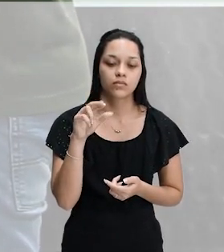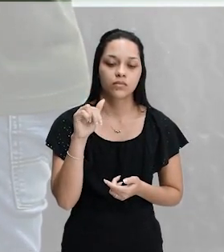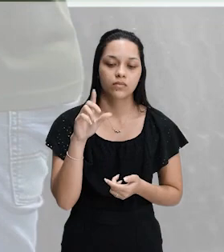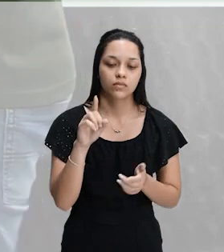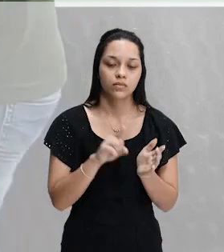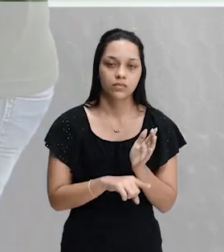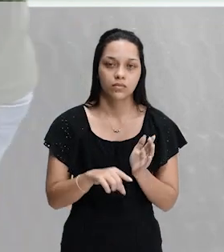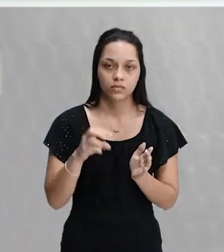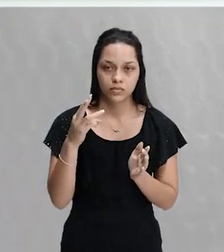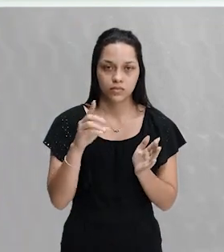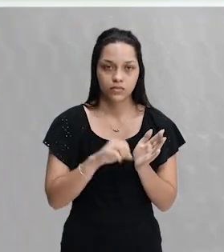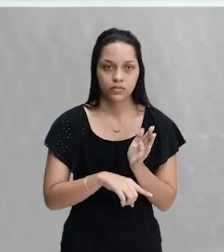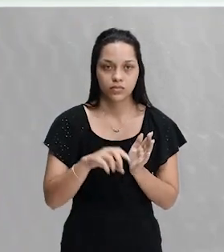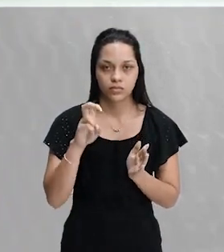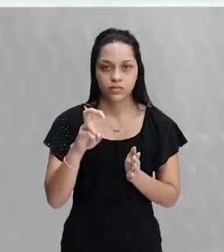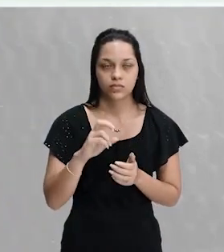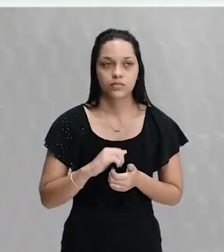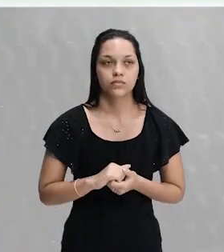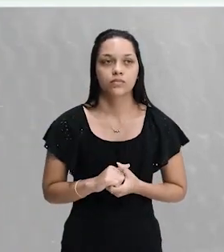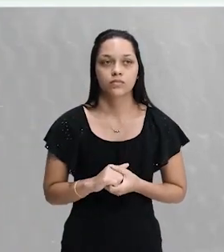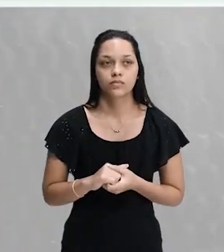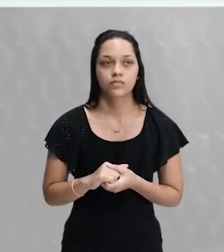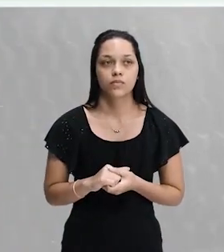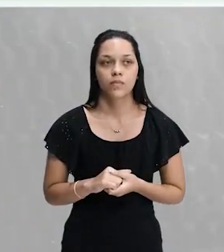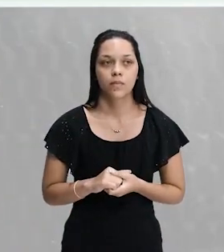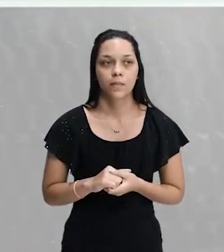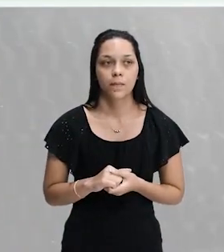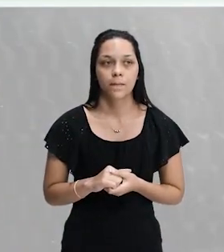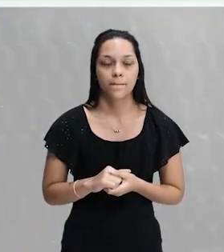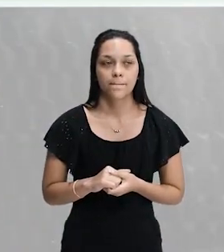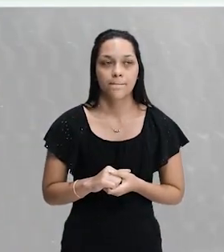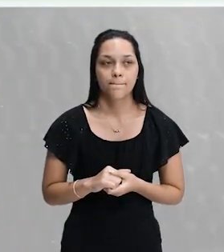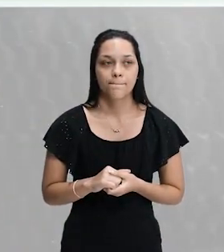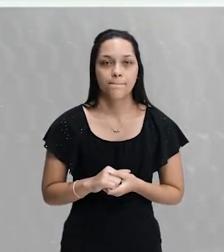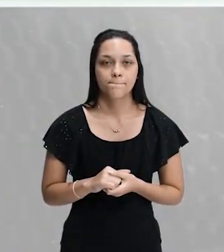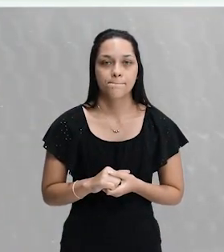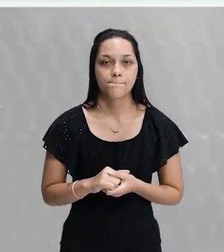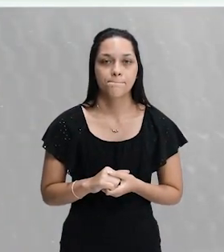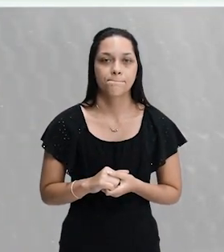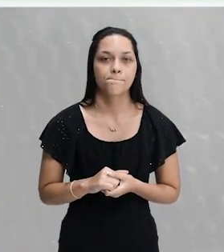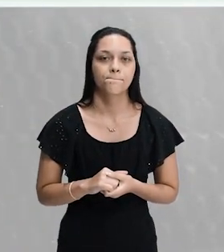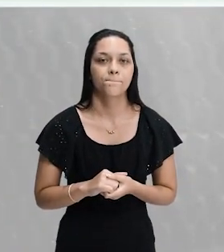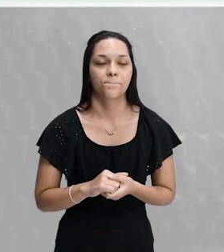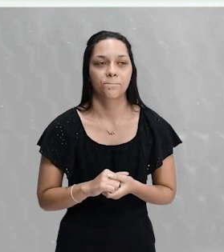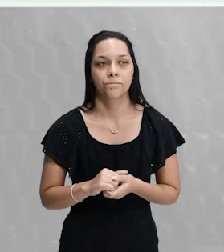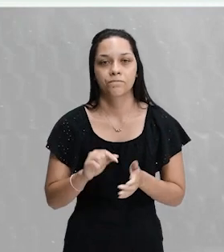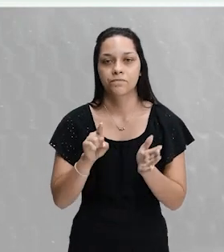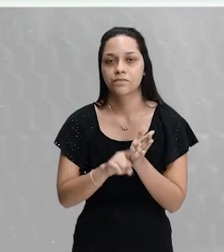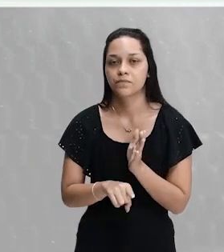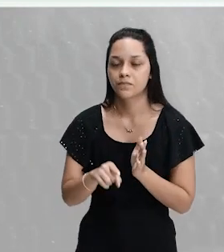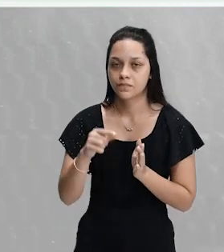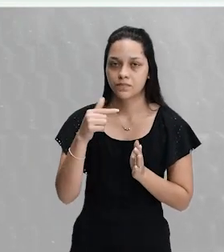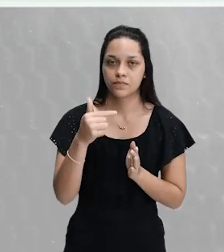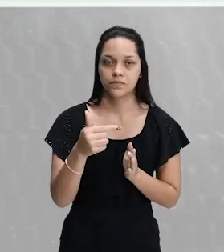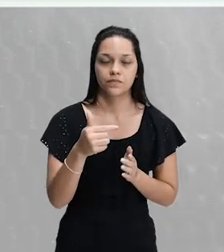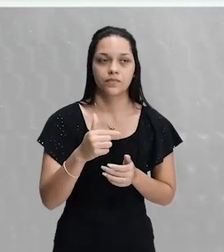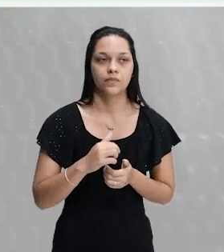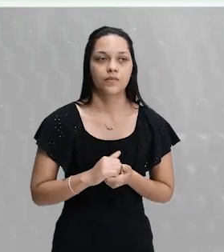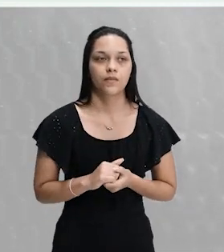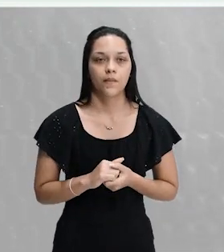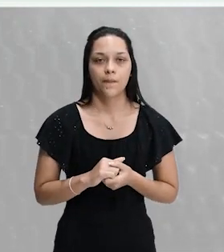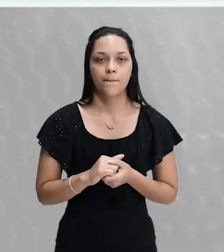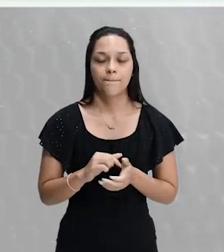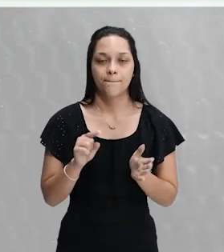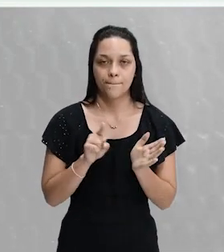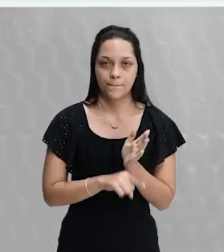menos 5. Tá? Então, só tome cuidado com esse detalhe. Vamos lá, fazer o resto. O f de menos 2. Então, vai